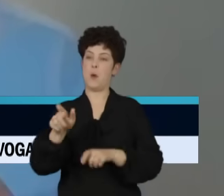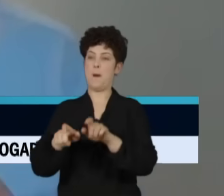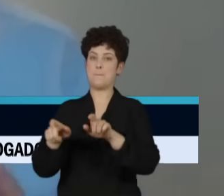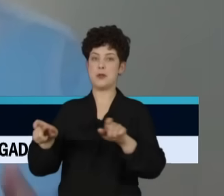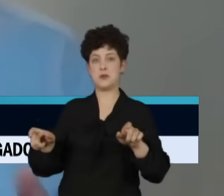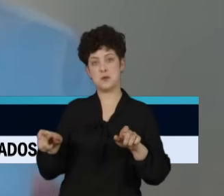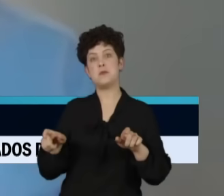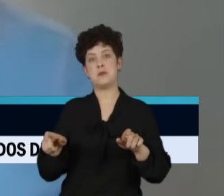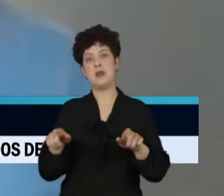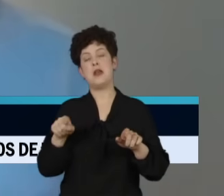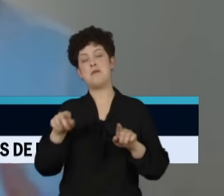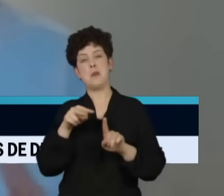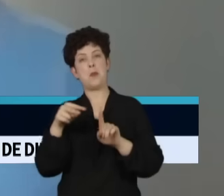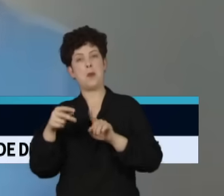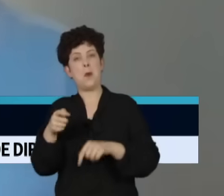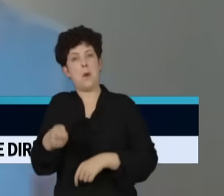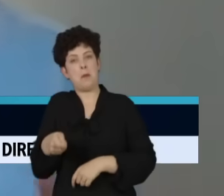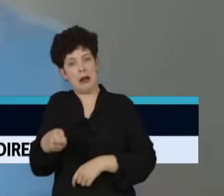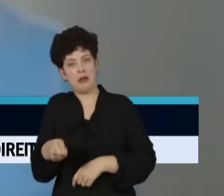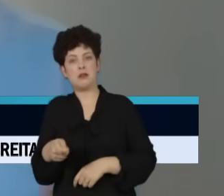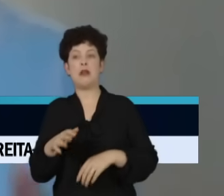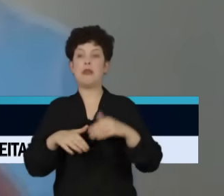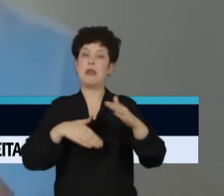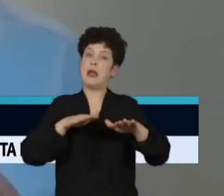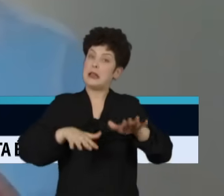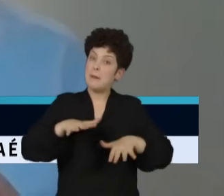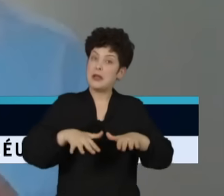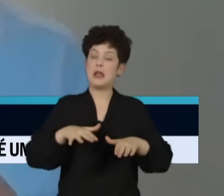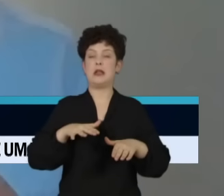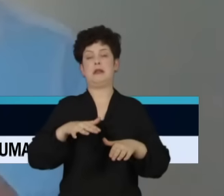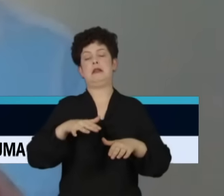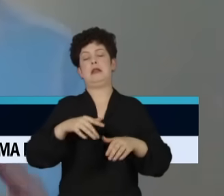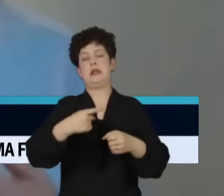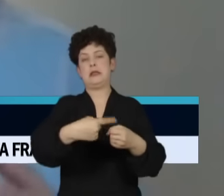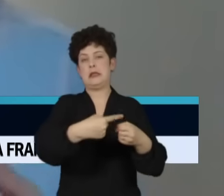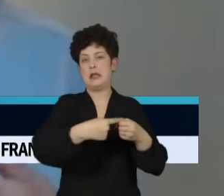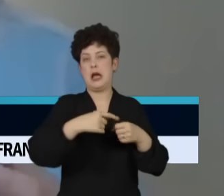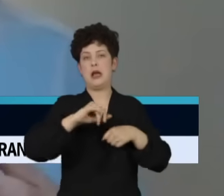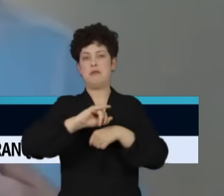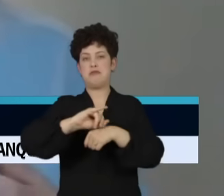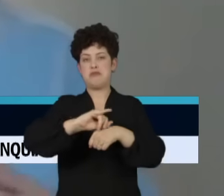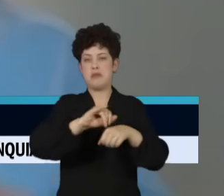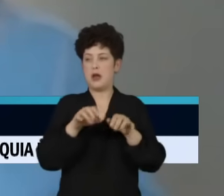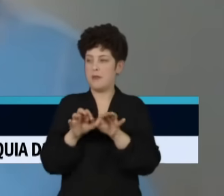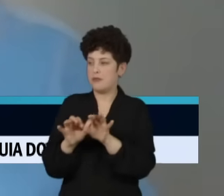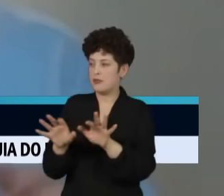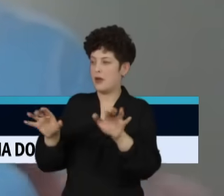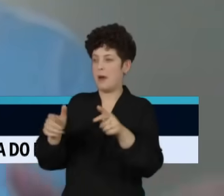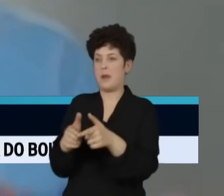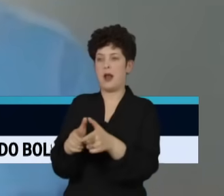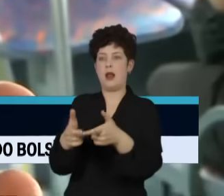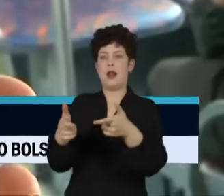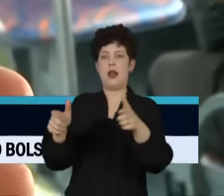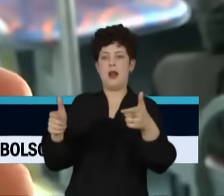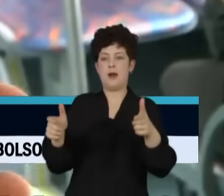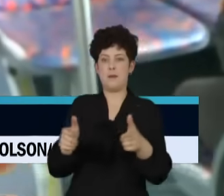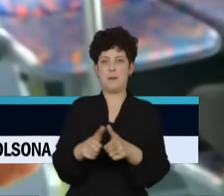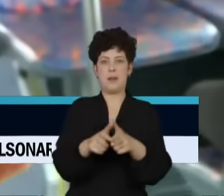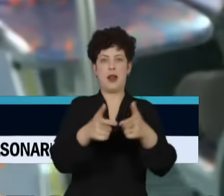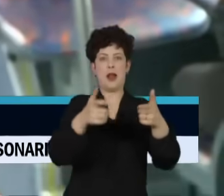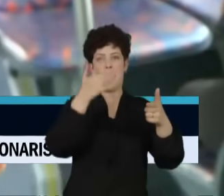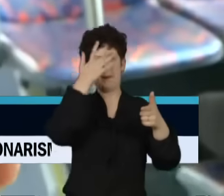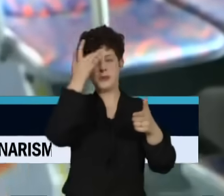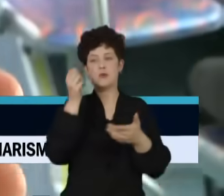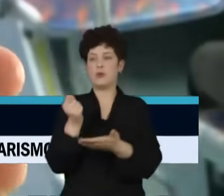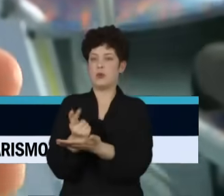obrigatório. A depender da demanda que houver na cidade, essa expansão, essa esse aumento da densidade pode